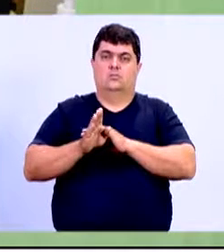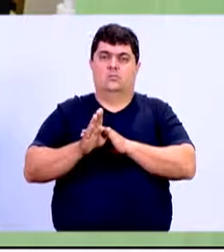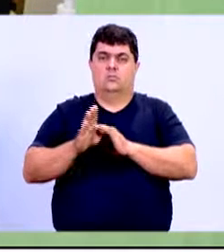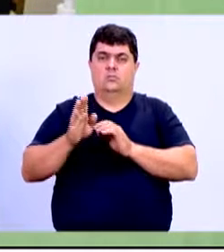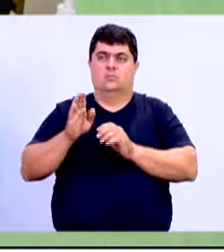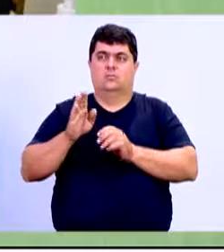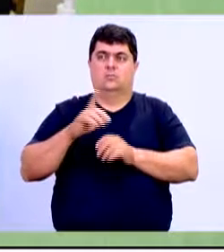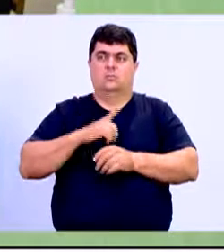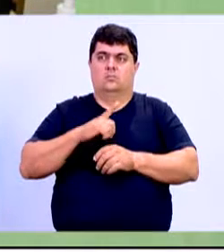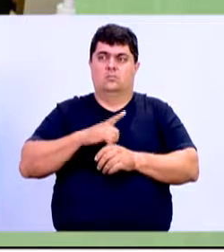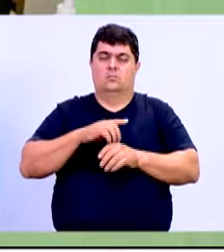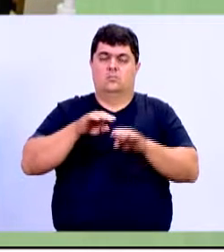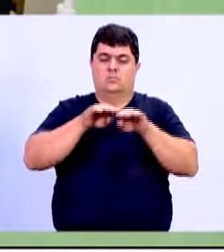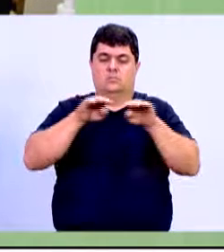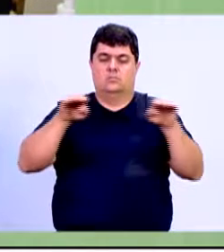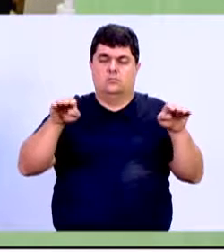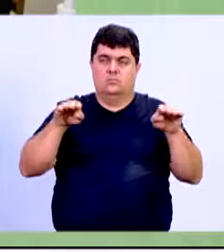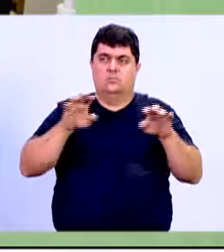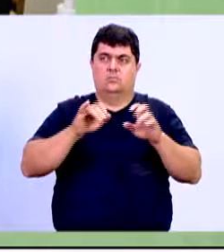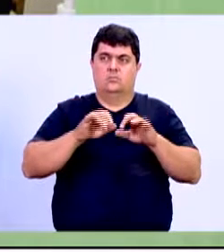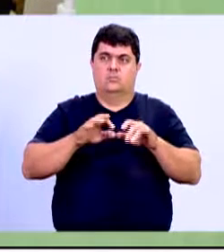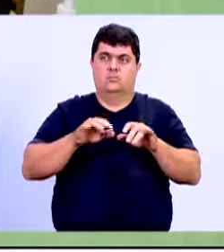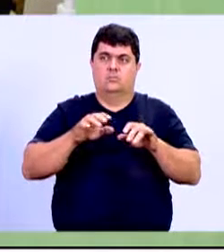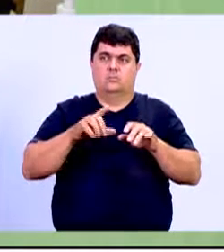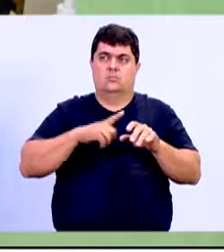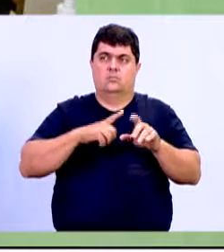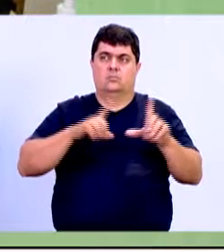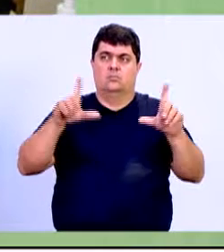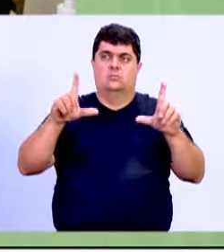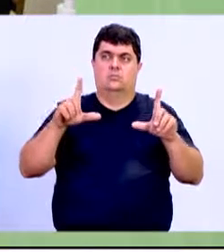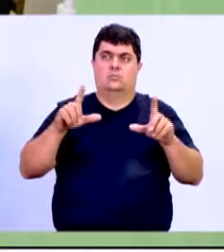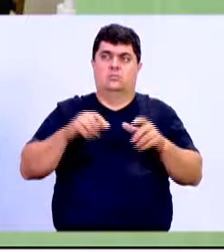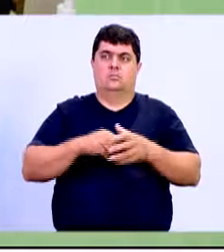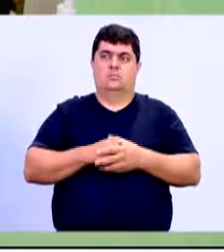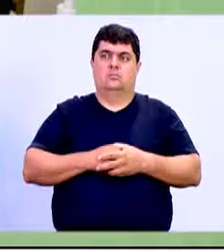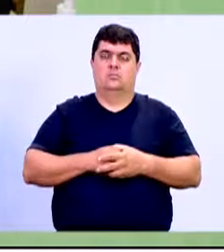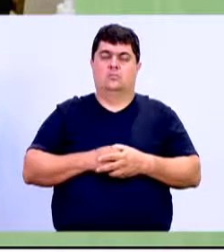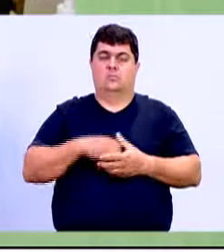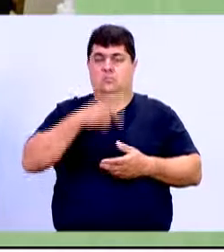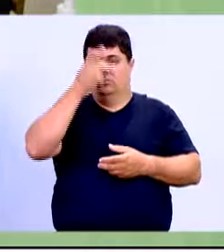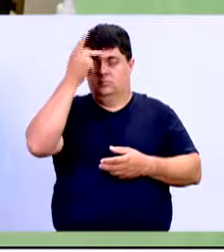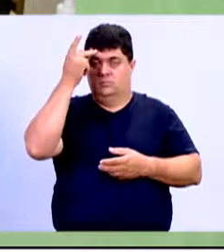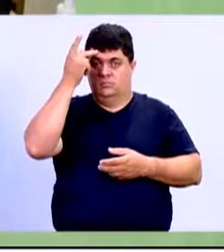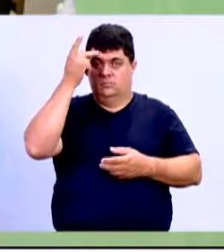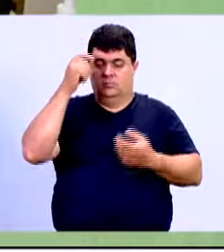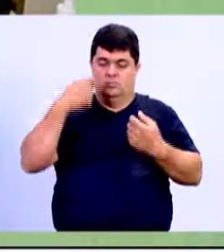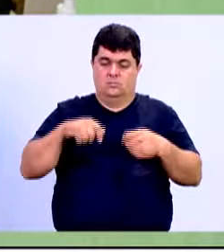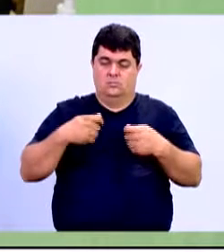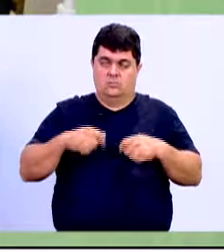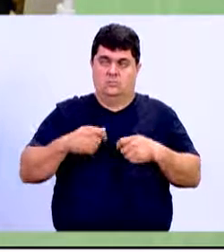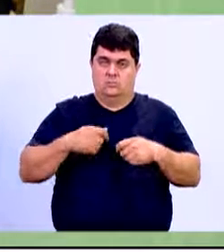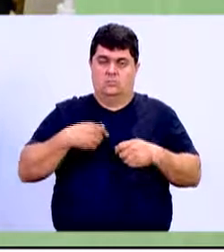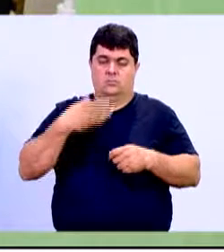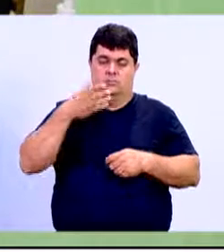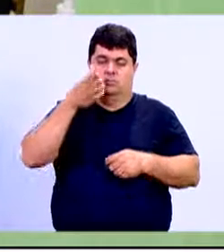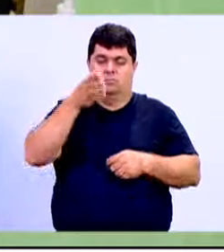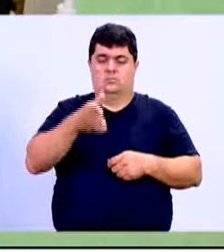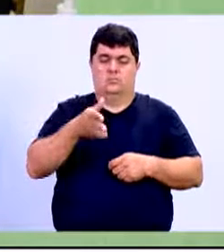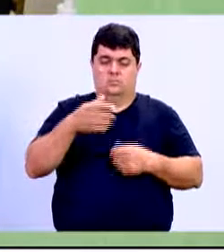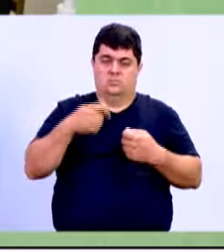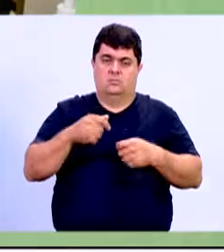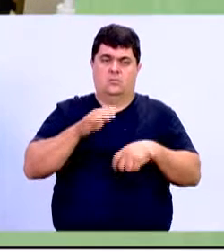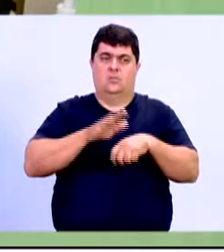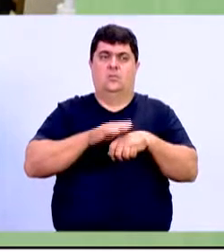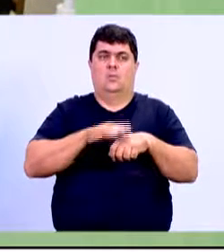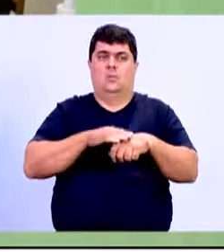podem ver, aqui tem um balcãozinho com teclado e um monitor. Tá? Então, quando o usuário precisa de criar